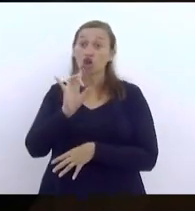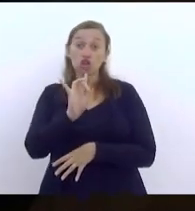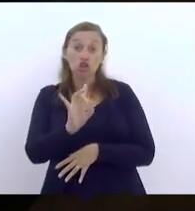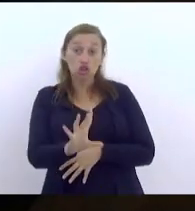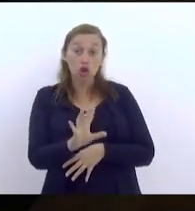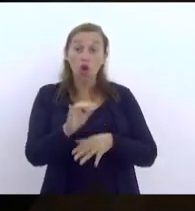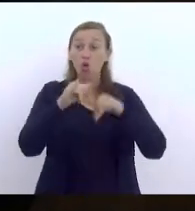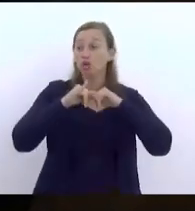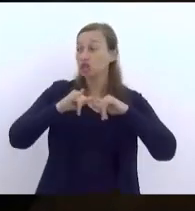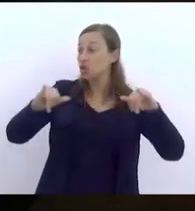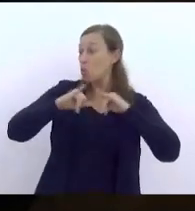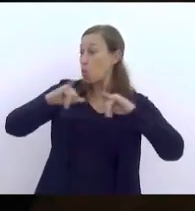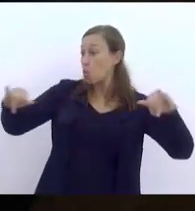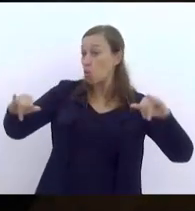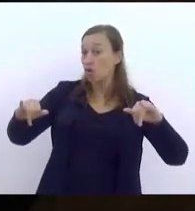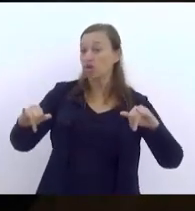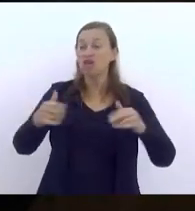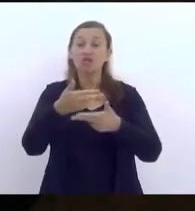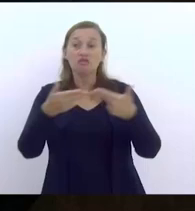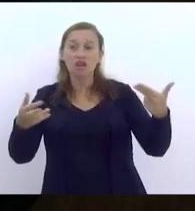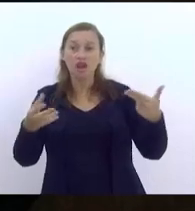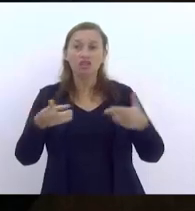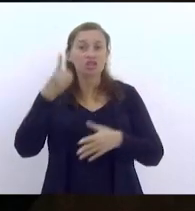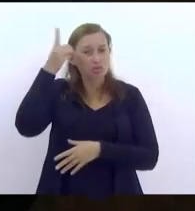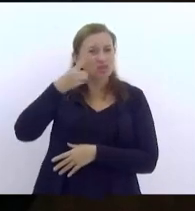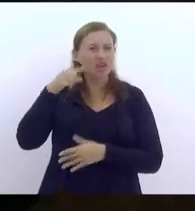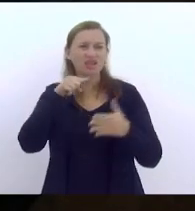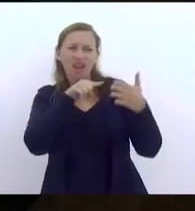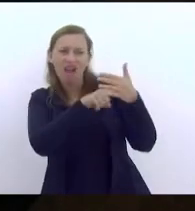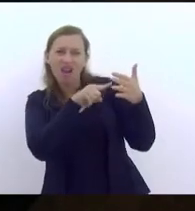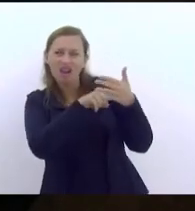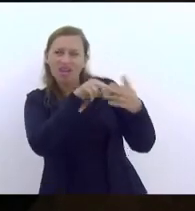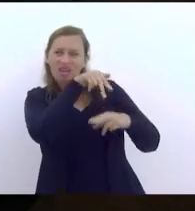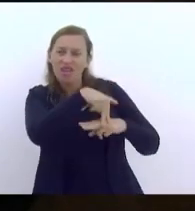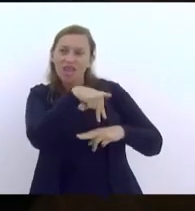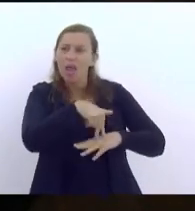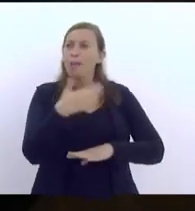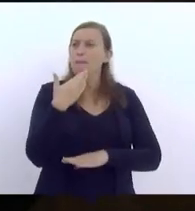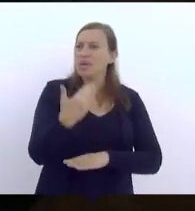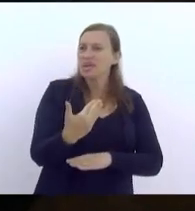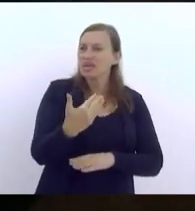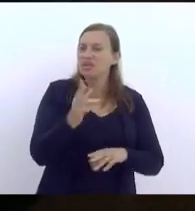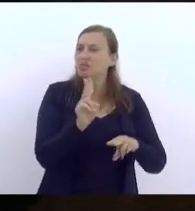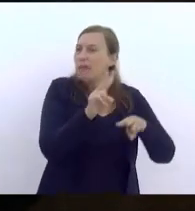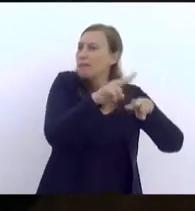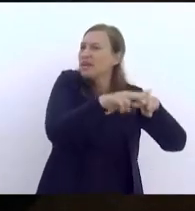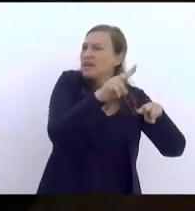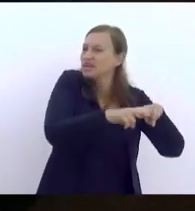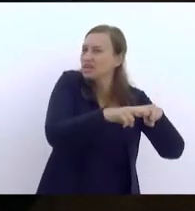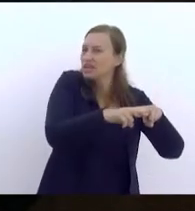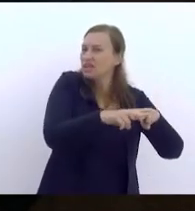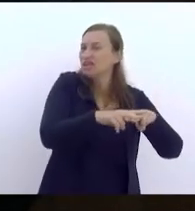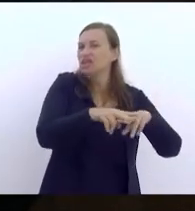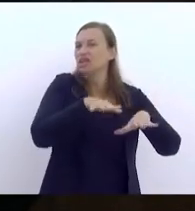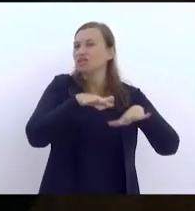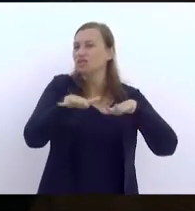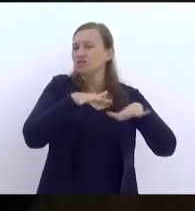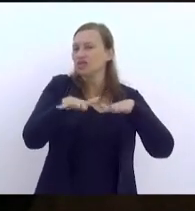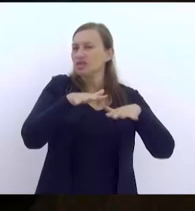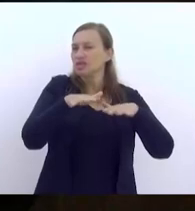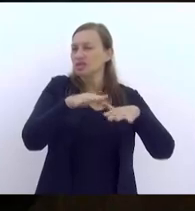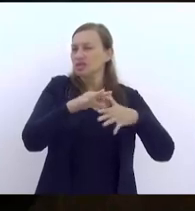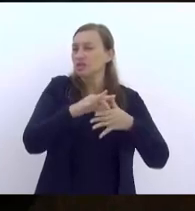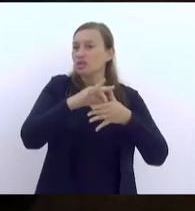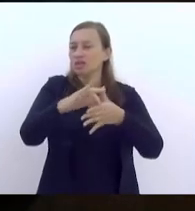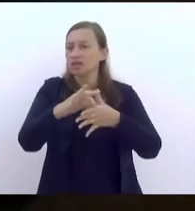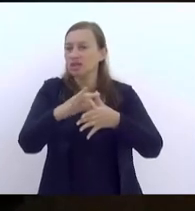a divulgação, eu vi diversos deputados ali em cima pedindo para prenderem os manifestantes que estavam na frente